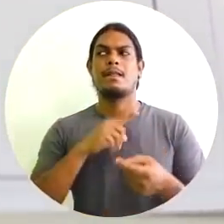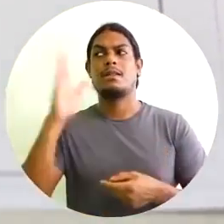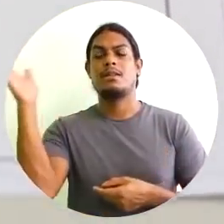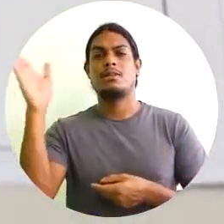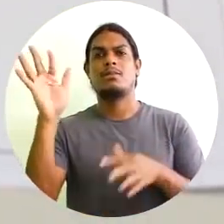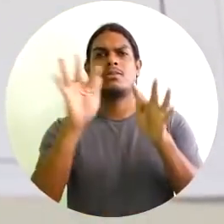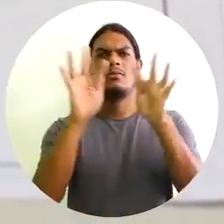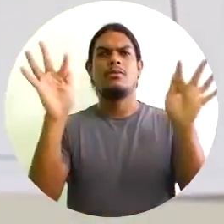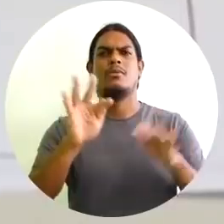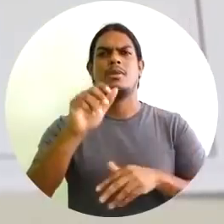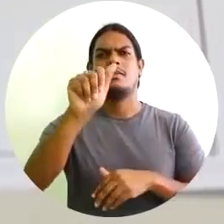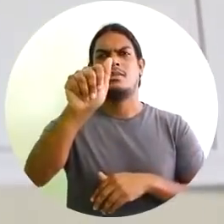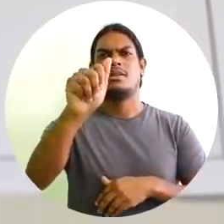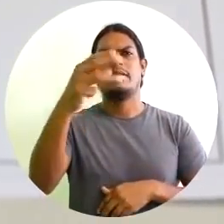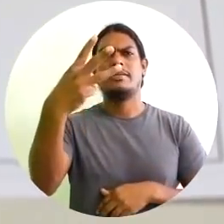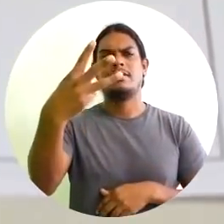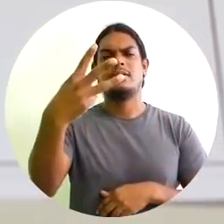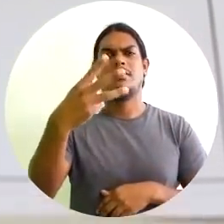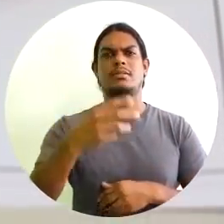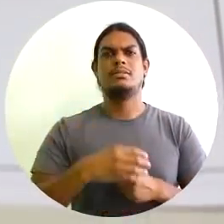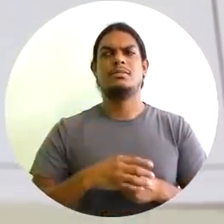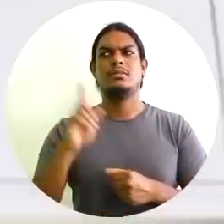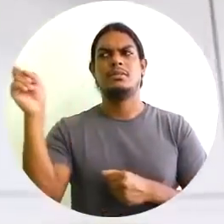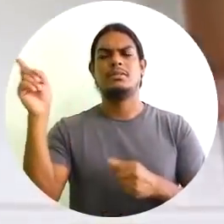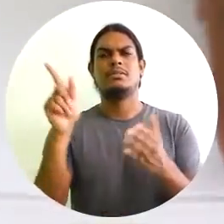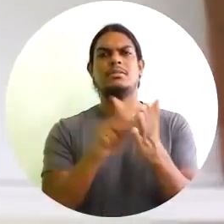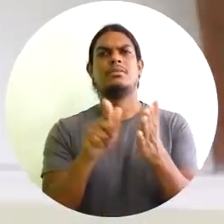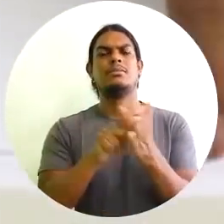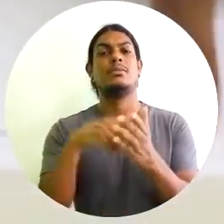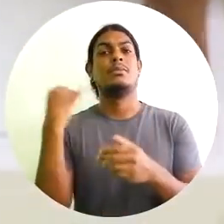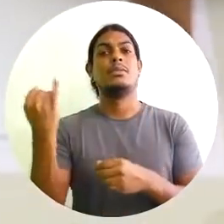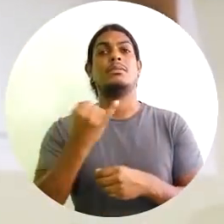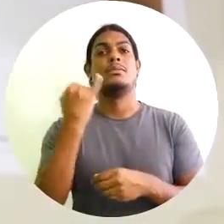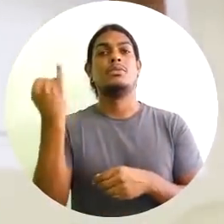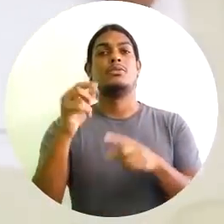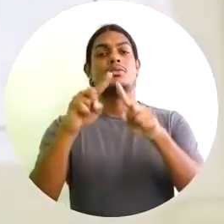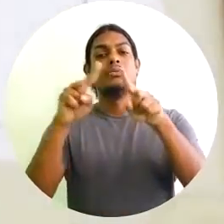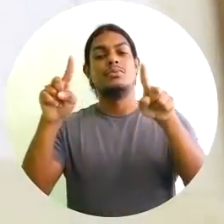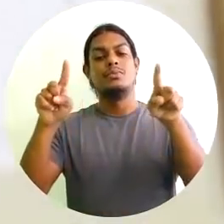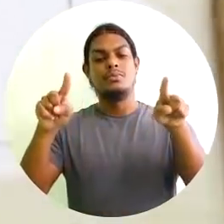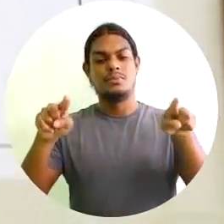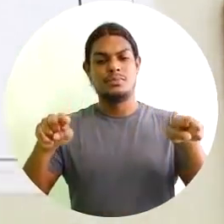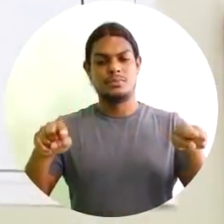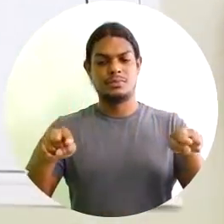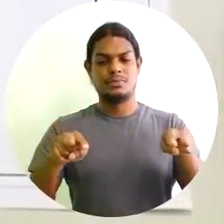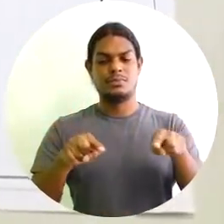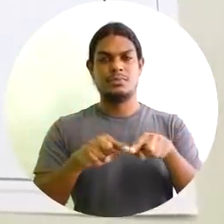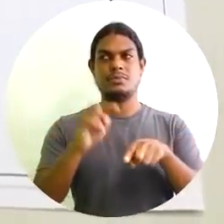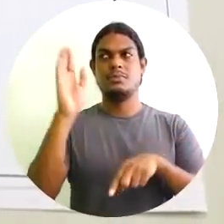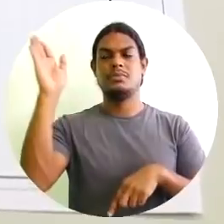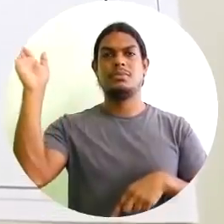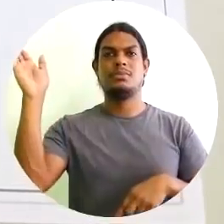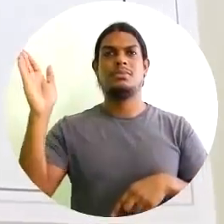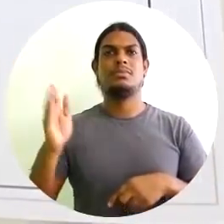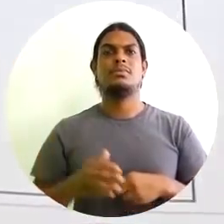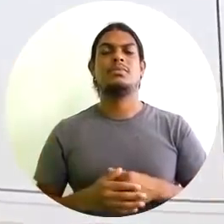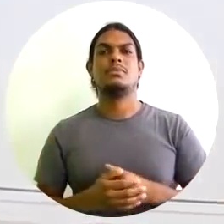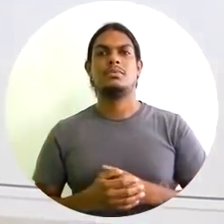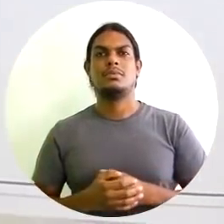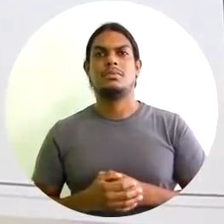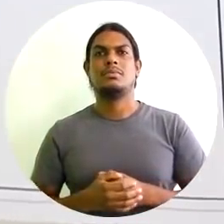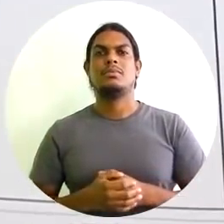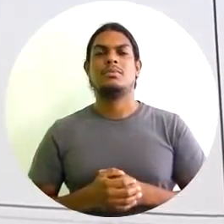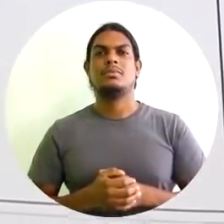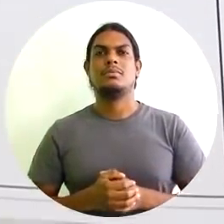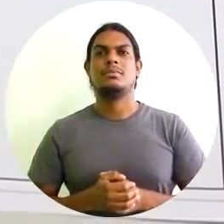A3. Nesse papel, o que interessa aqui é o formato de dentro. Esse é o